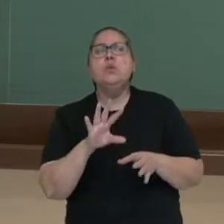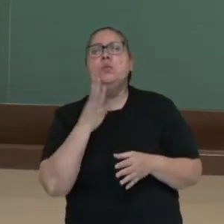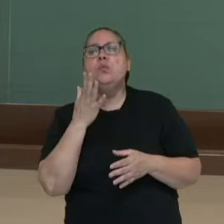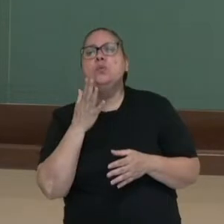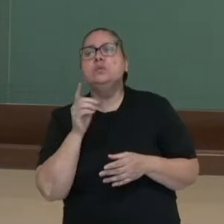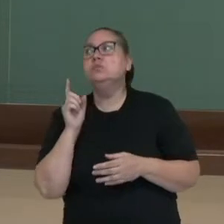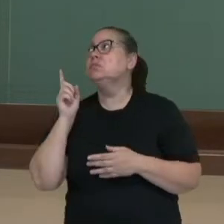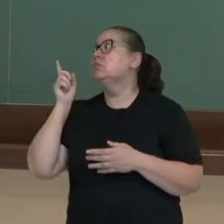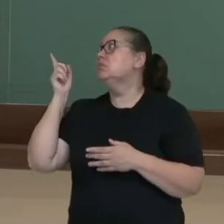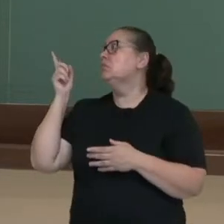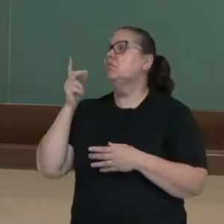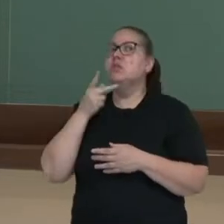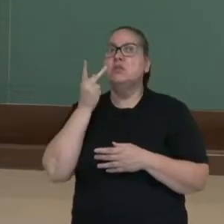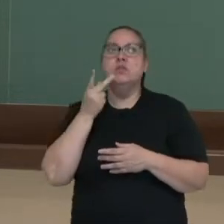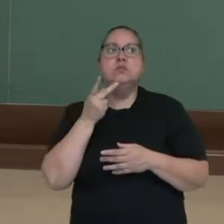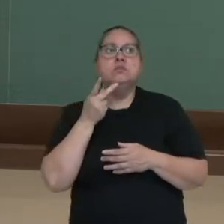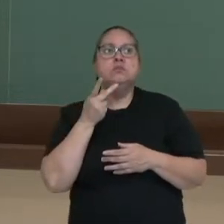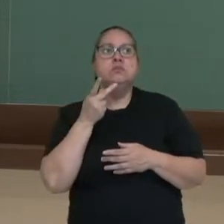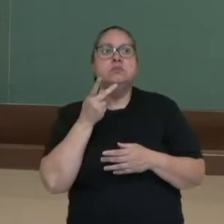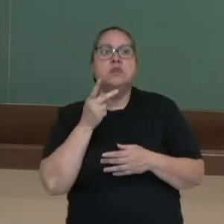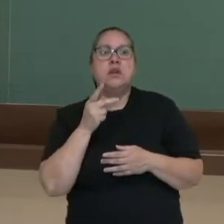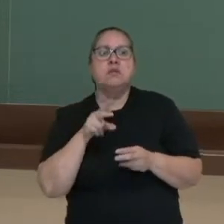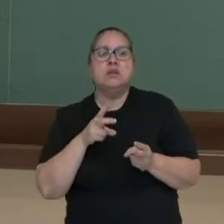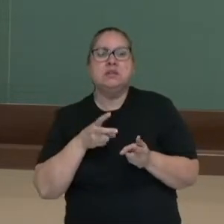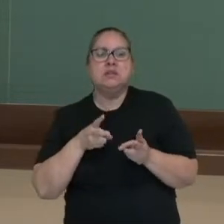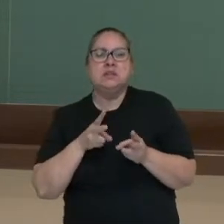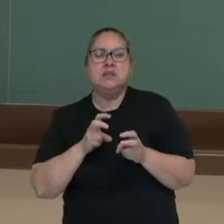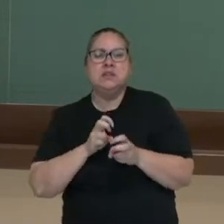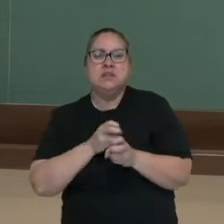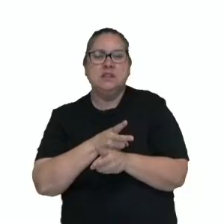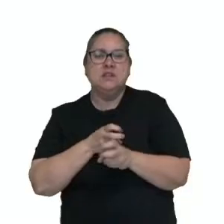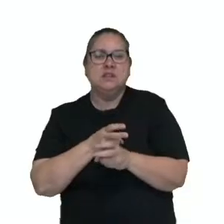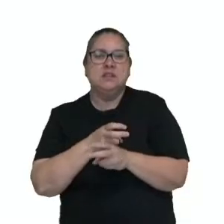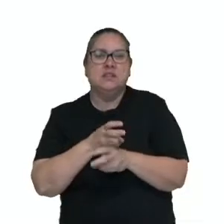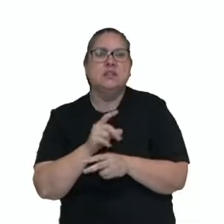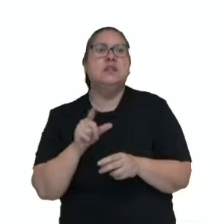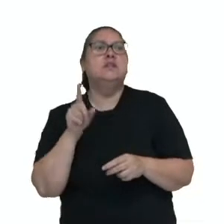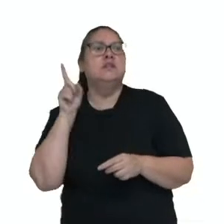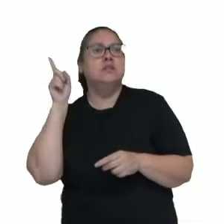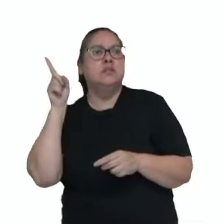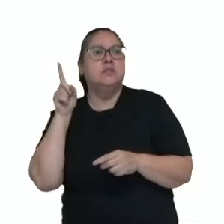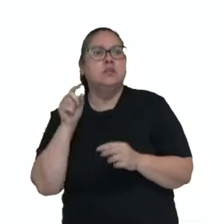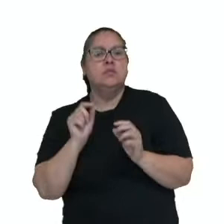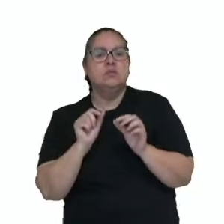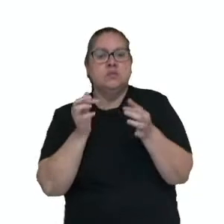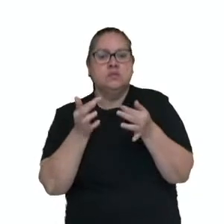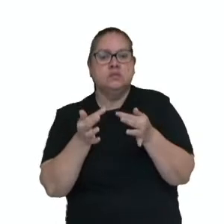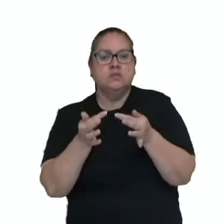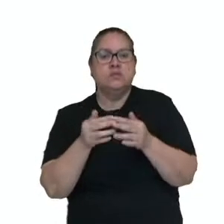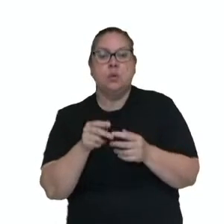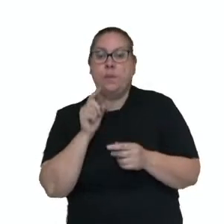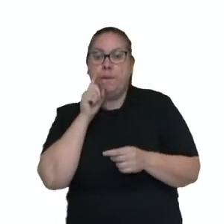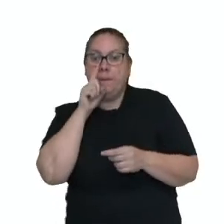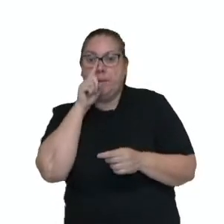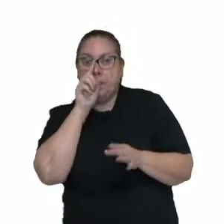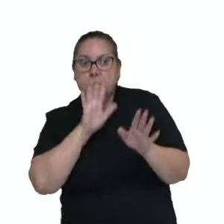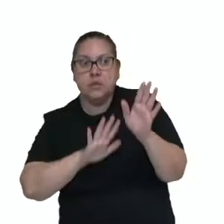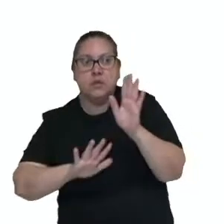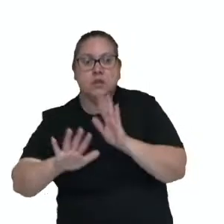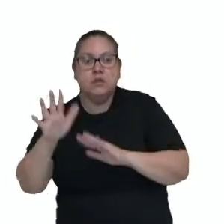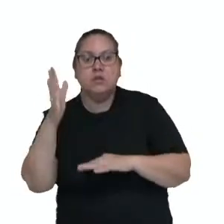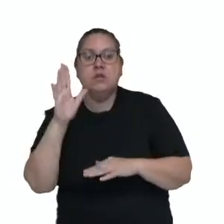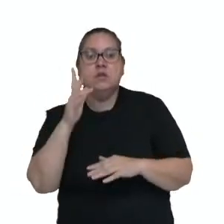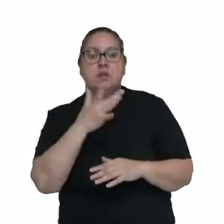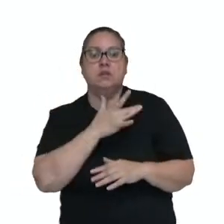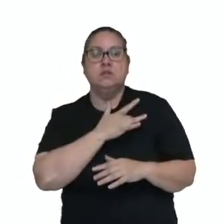que eu digo que é uma água contaminada? É aquela capaz de colocar em risco a